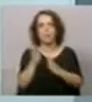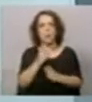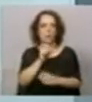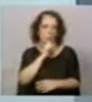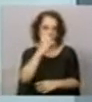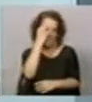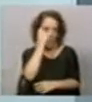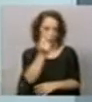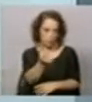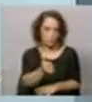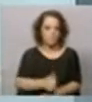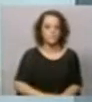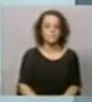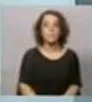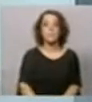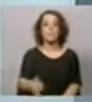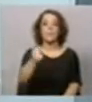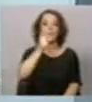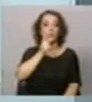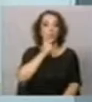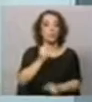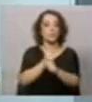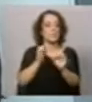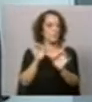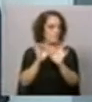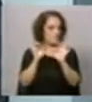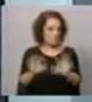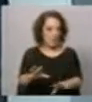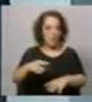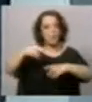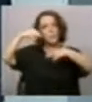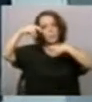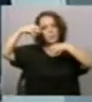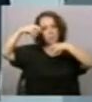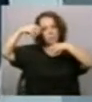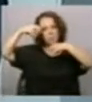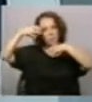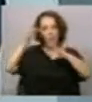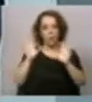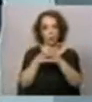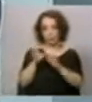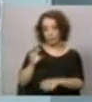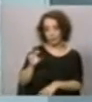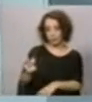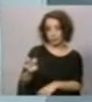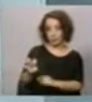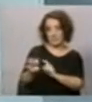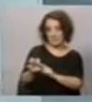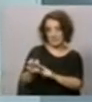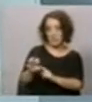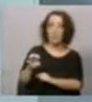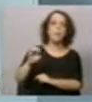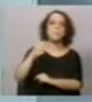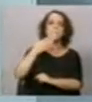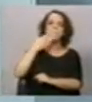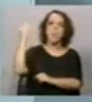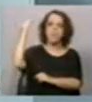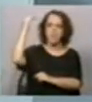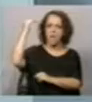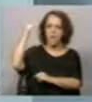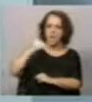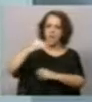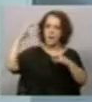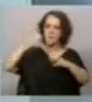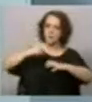Açores, também com uma situação de aguaceiros. Quanto aqui ao grupo oriental, até ao final da manhã, os aguaceiros podem ser por